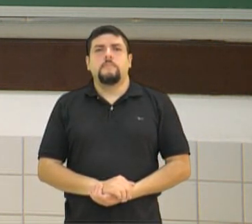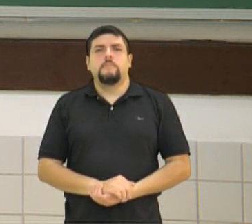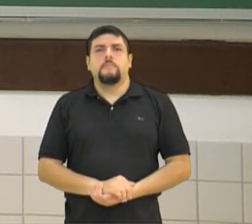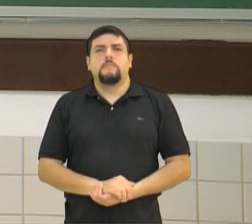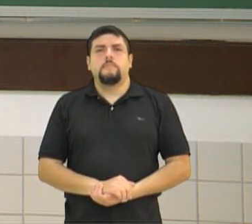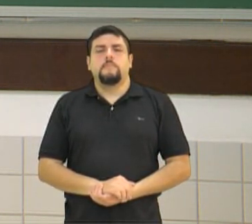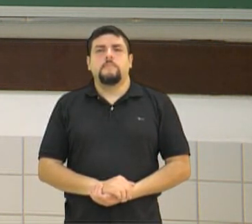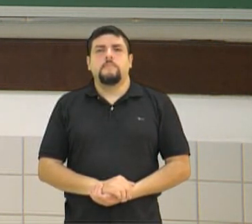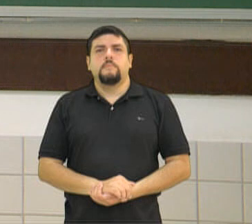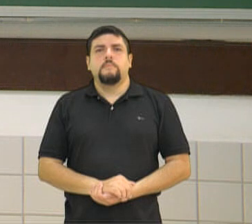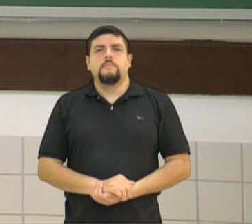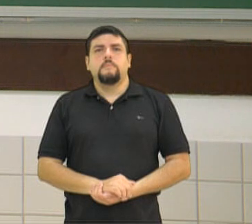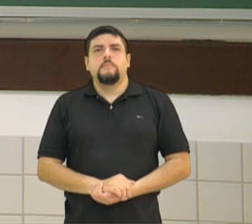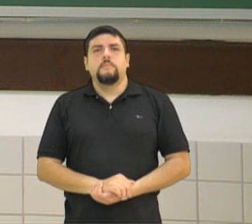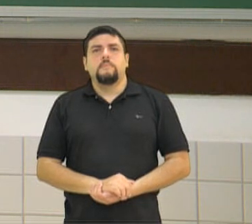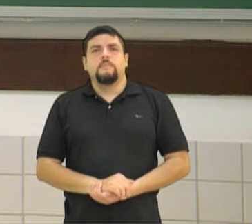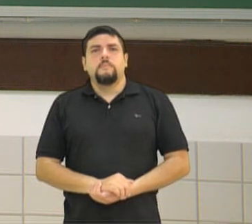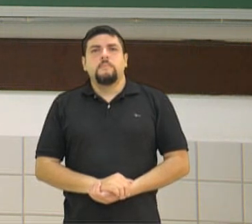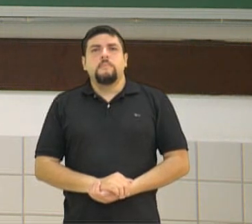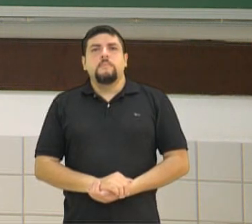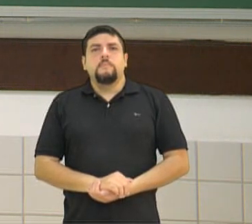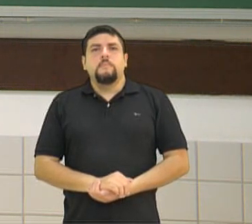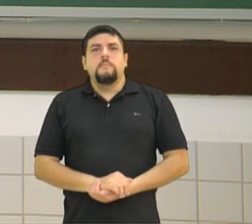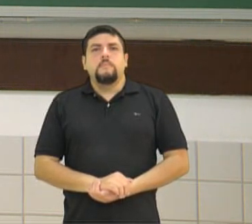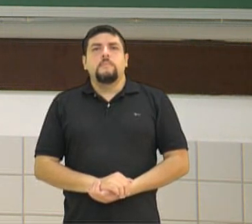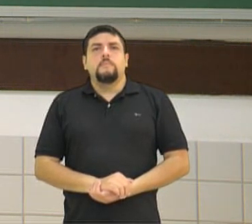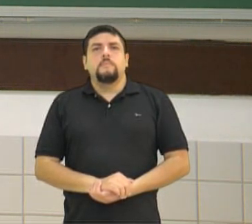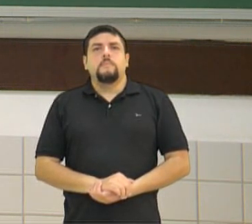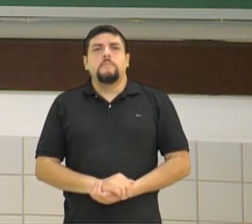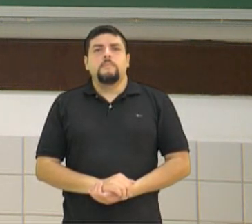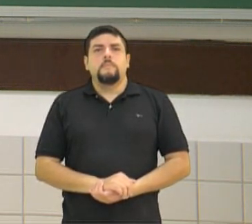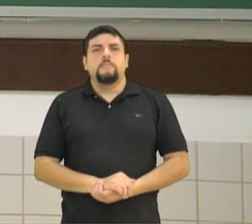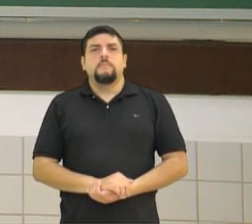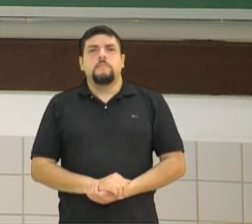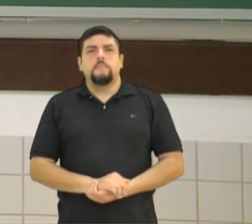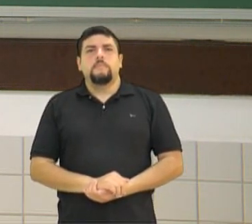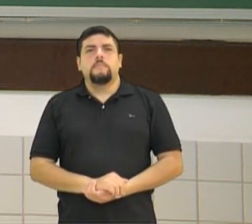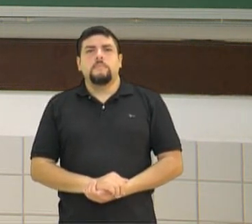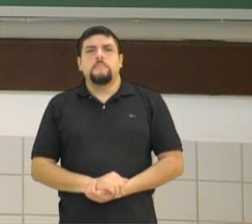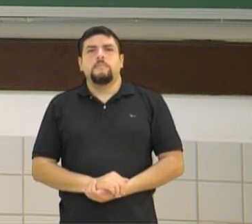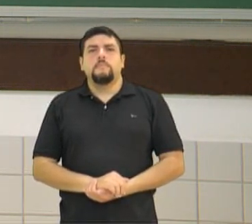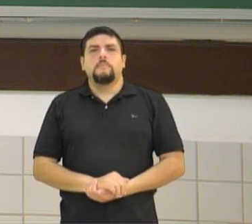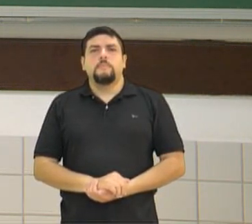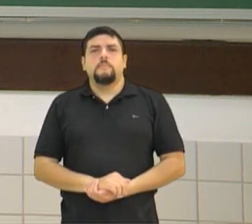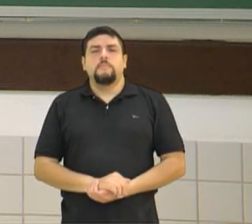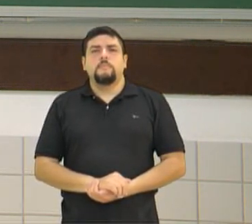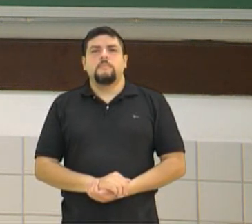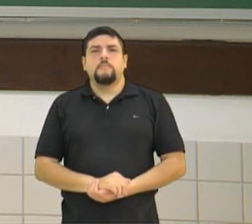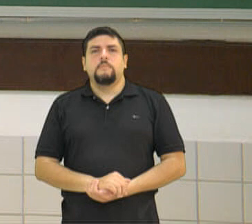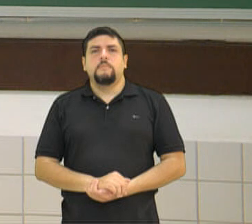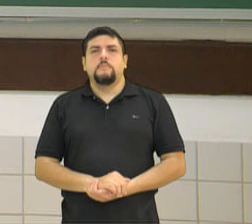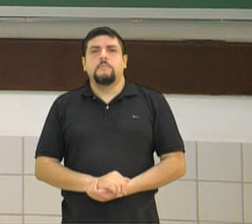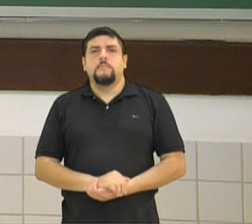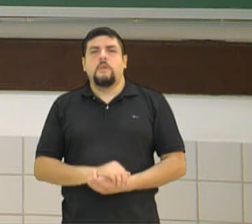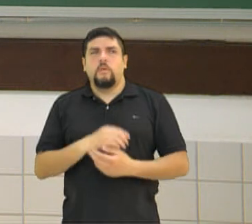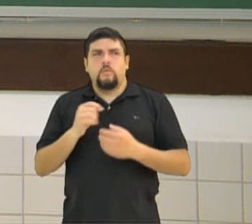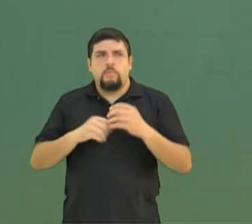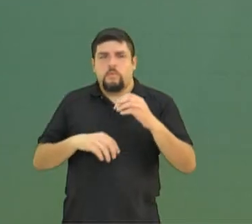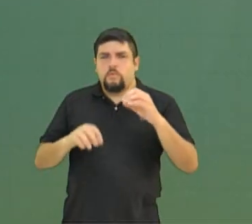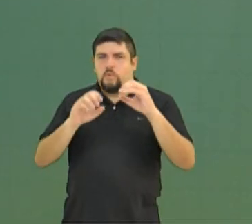4. Carbono 2-ol, ou seja, hidroxila,